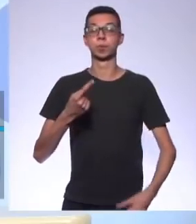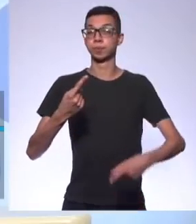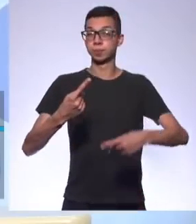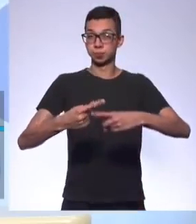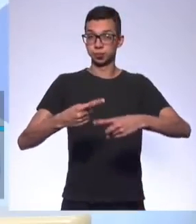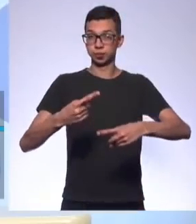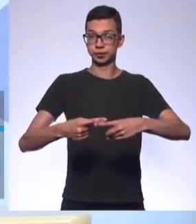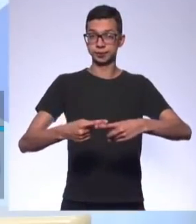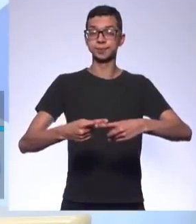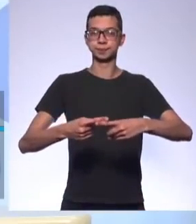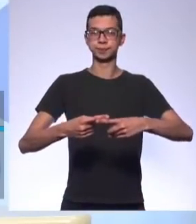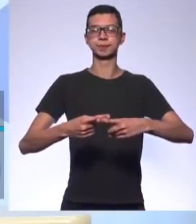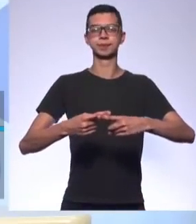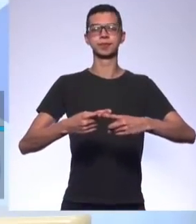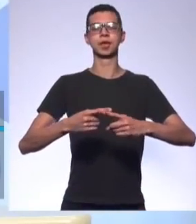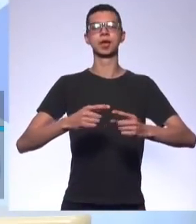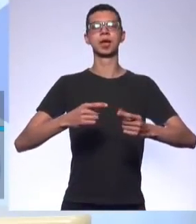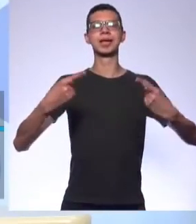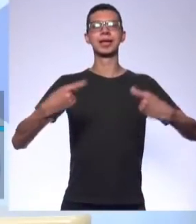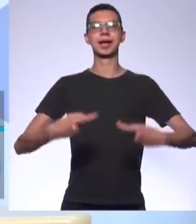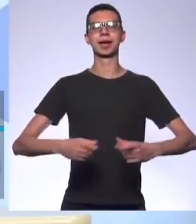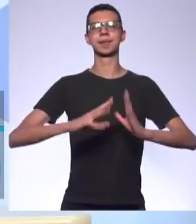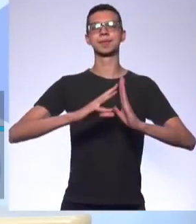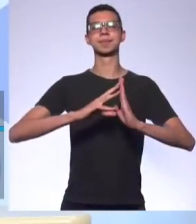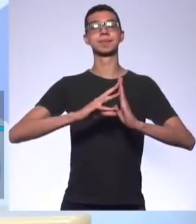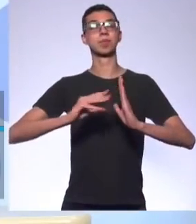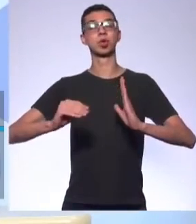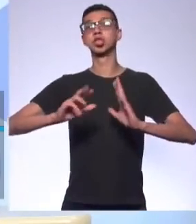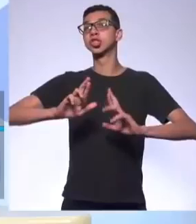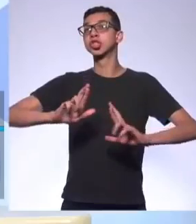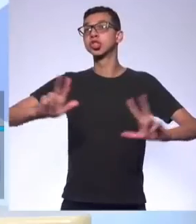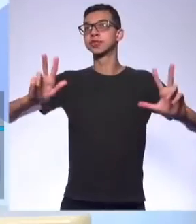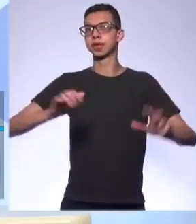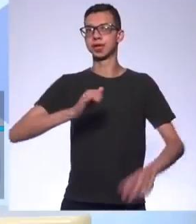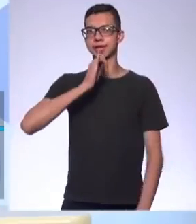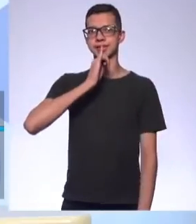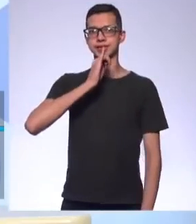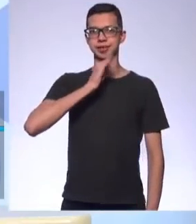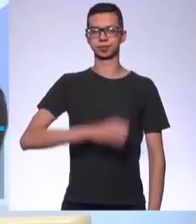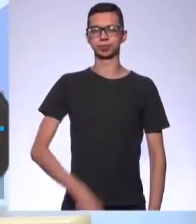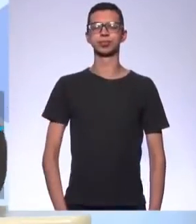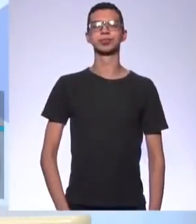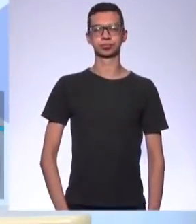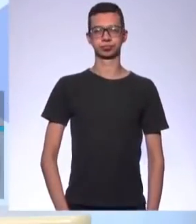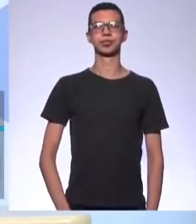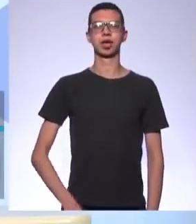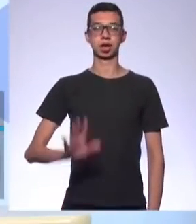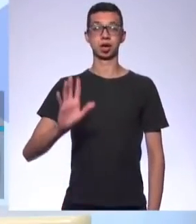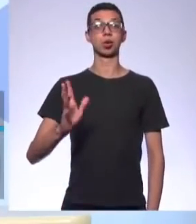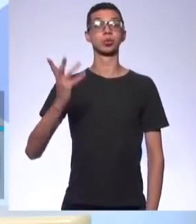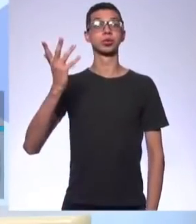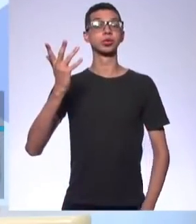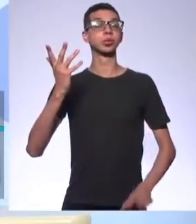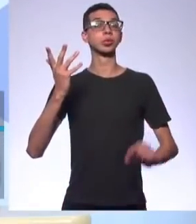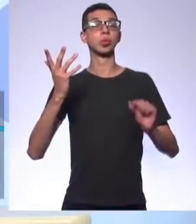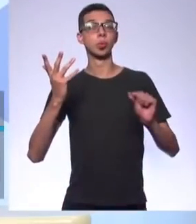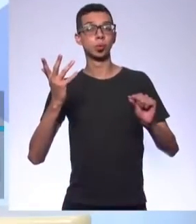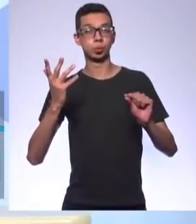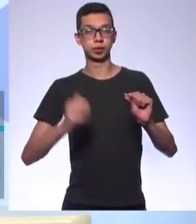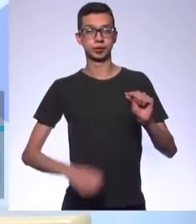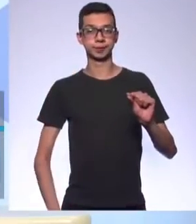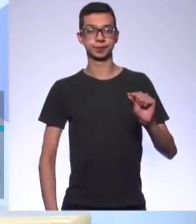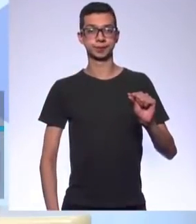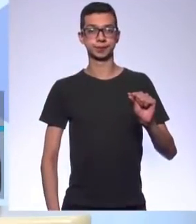um novo modelo de guerra, ela trouxe a mecanização da guerra. Isso fez com que